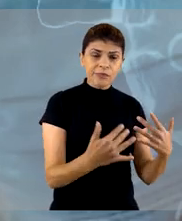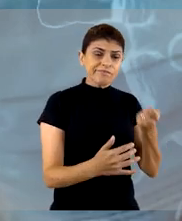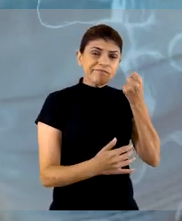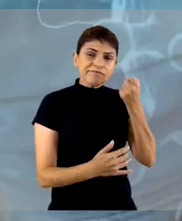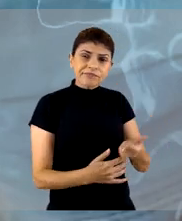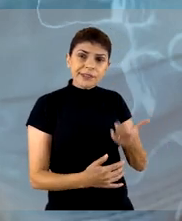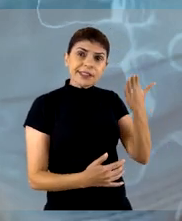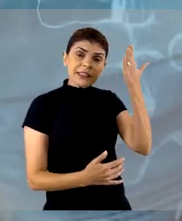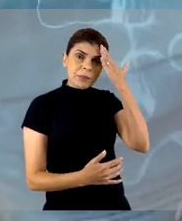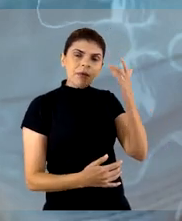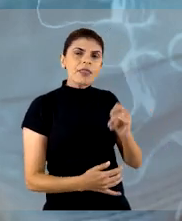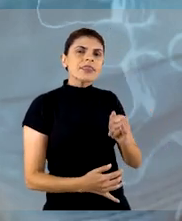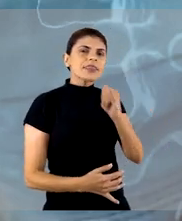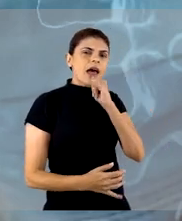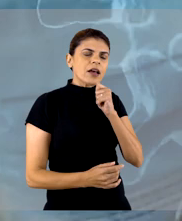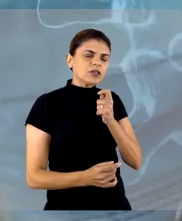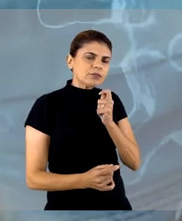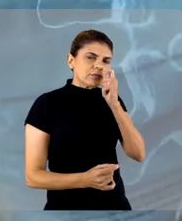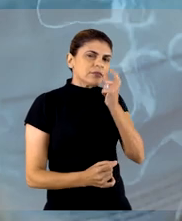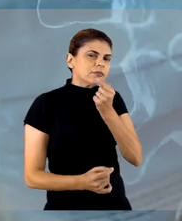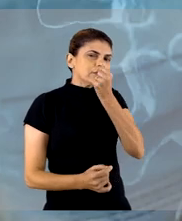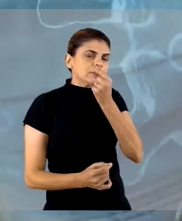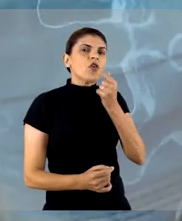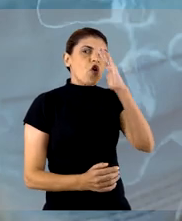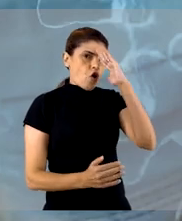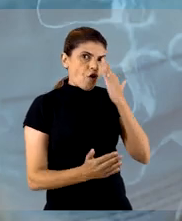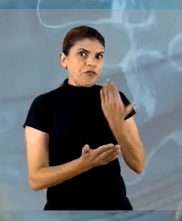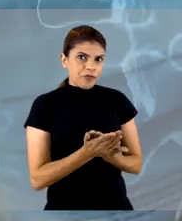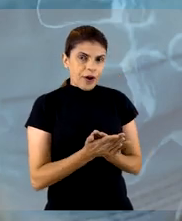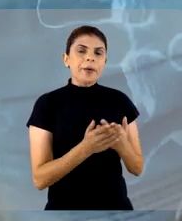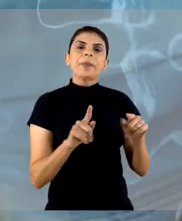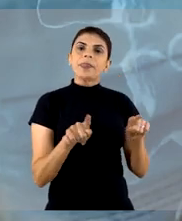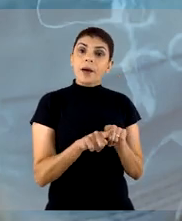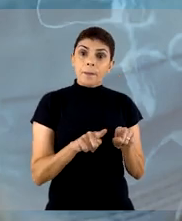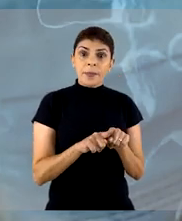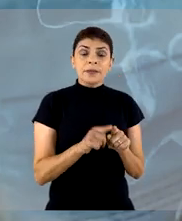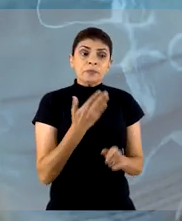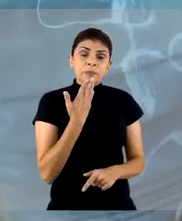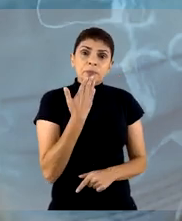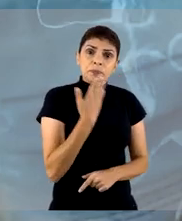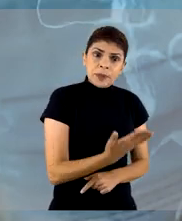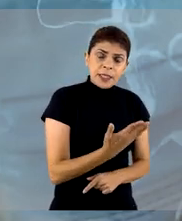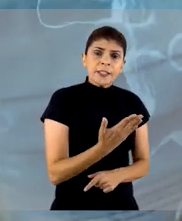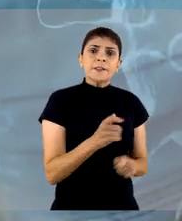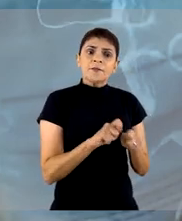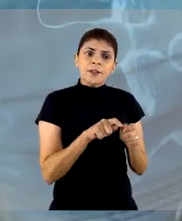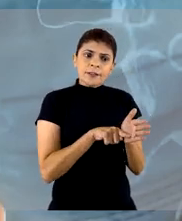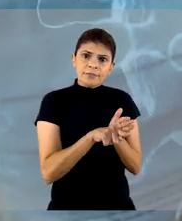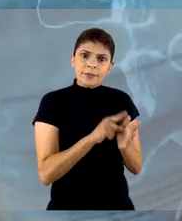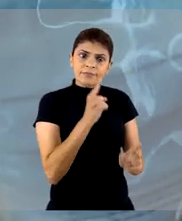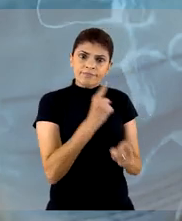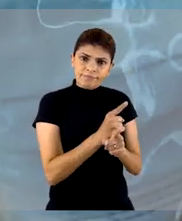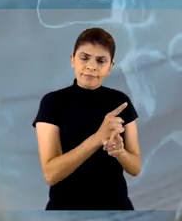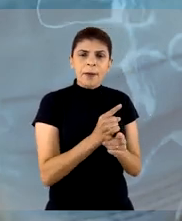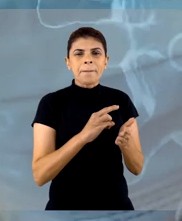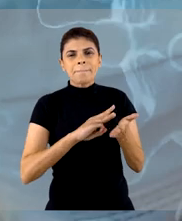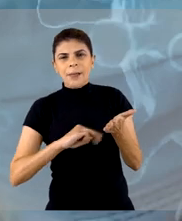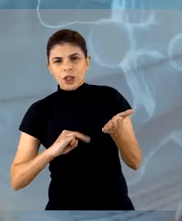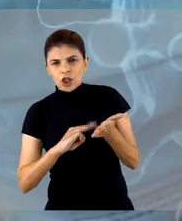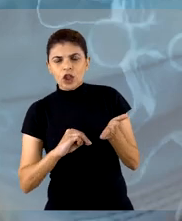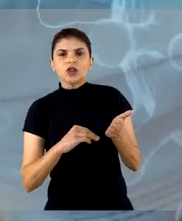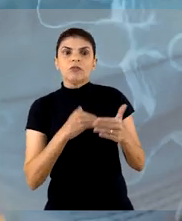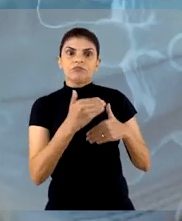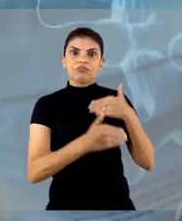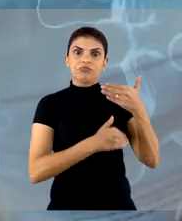só em saber que os testes são confiáveis e que quando se faz o diagnóstico baseado nas duas